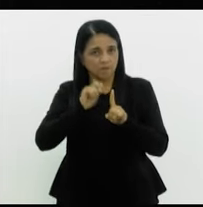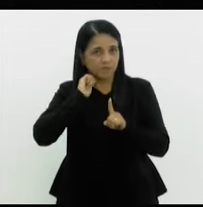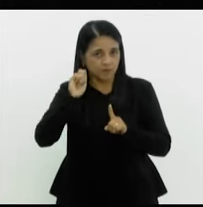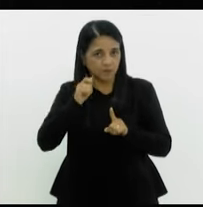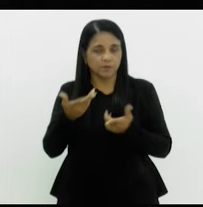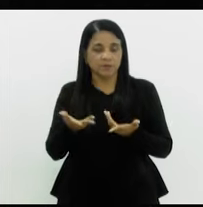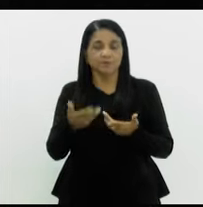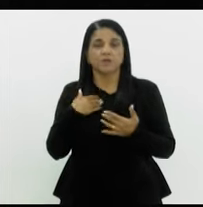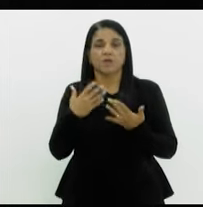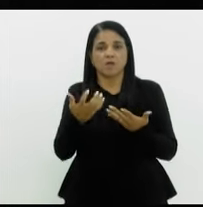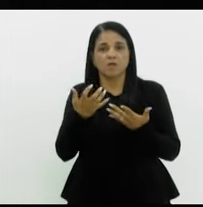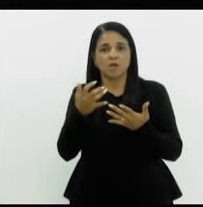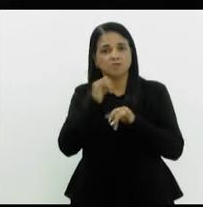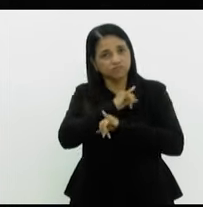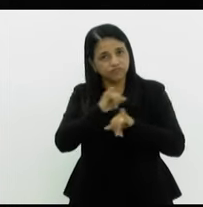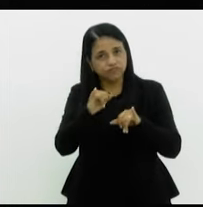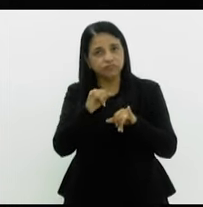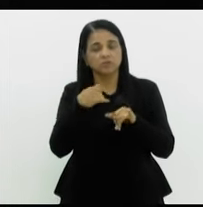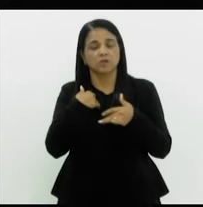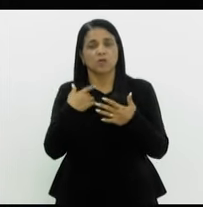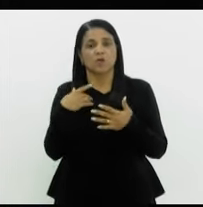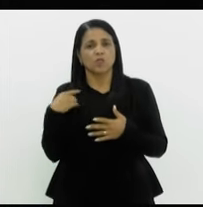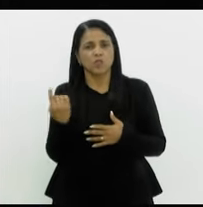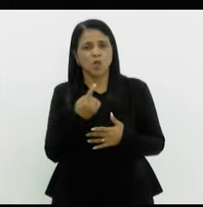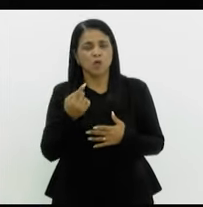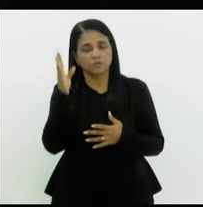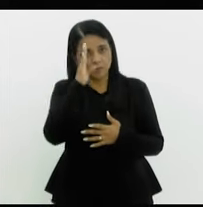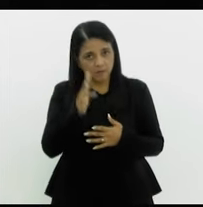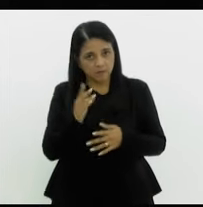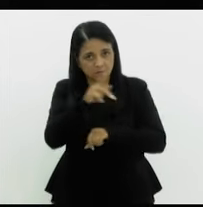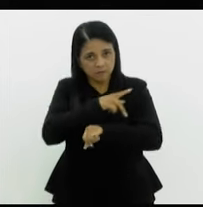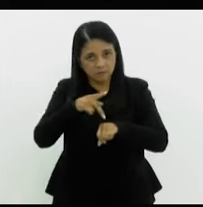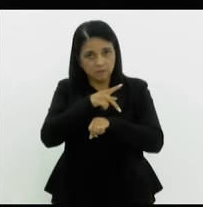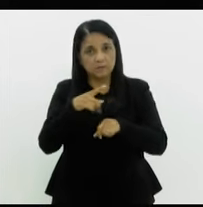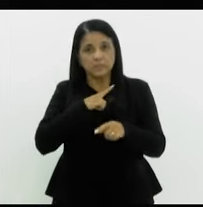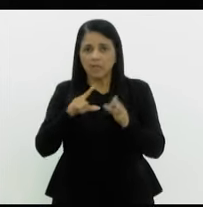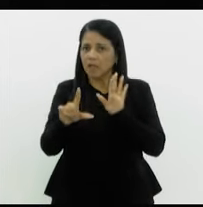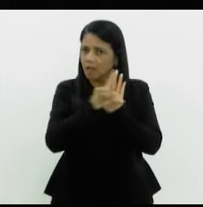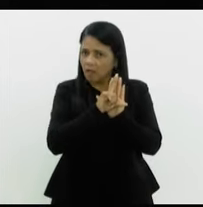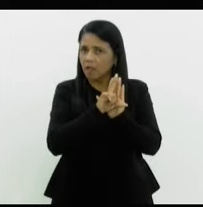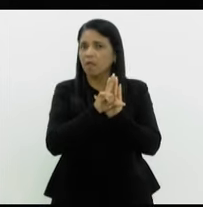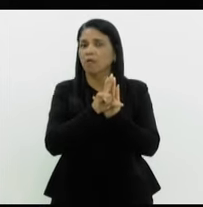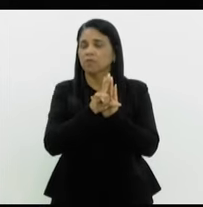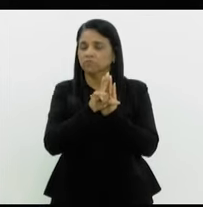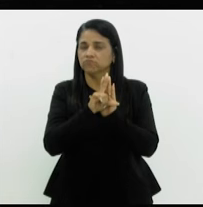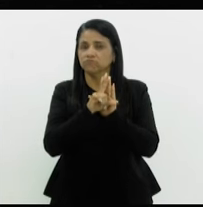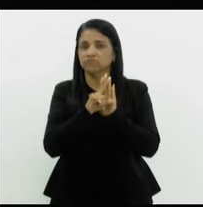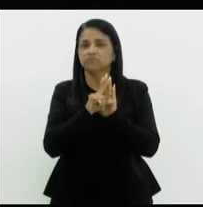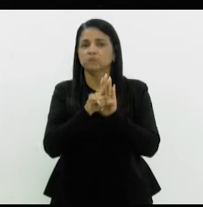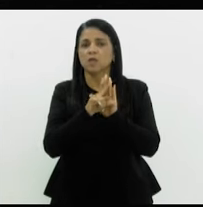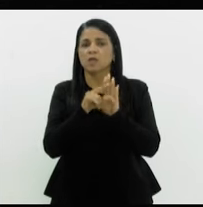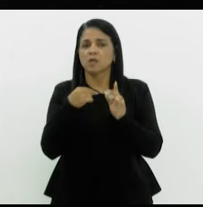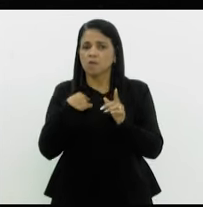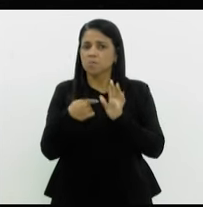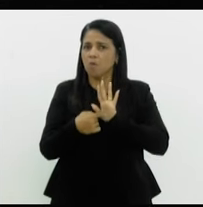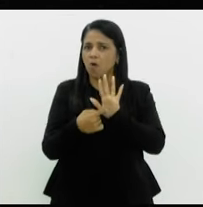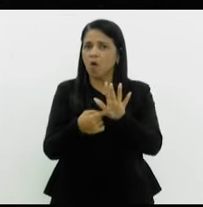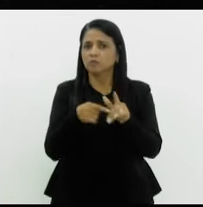falar, presidenta, que o nosso país tem leis e prevê os casos legais